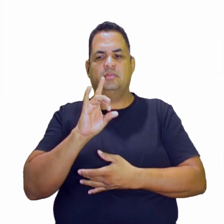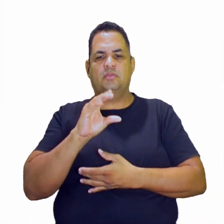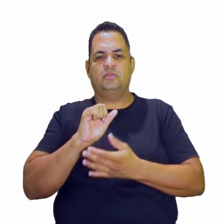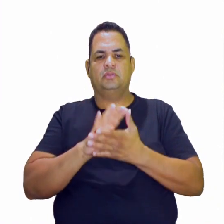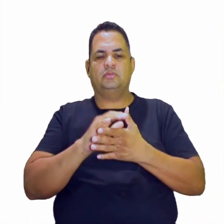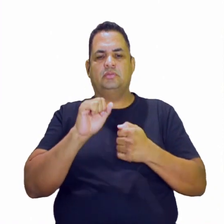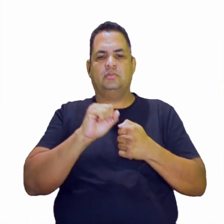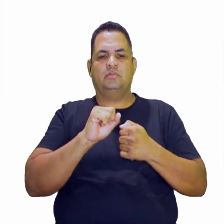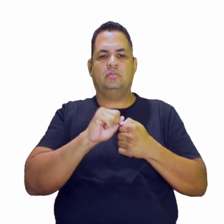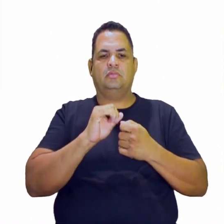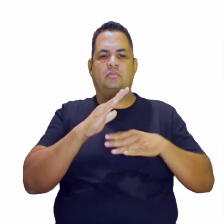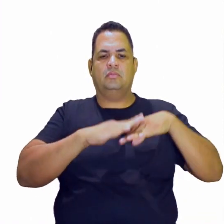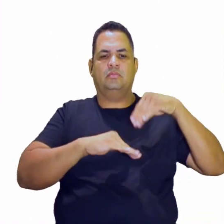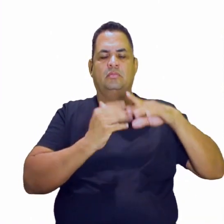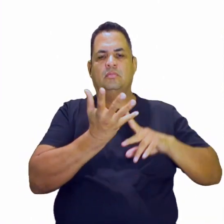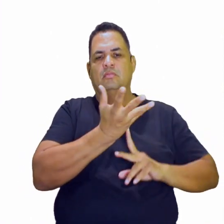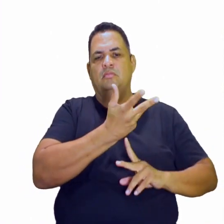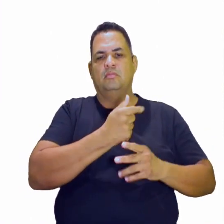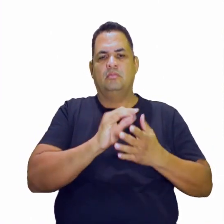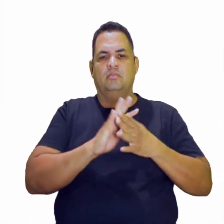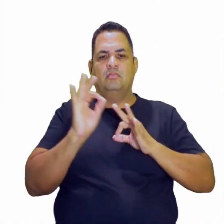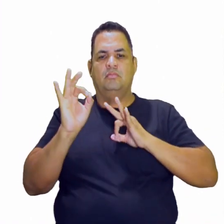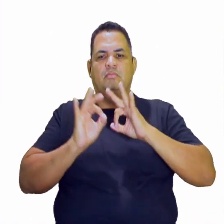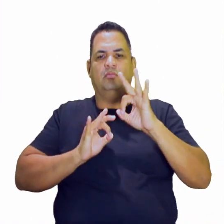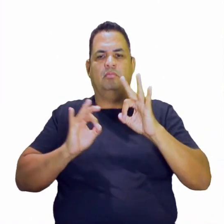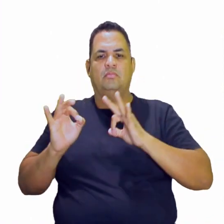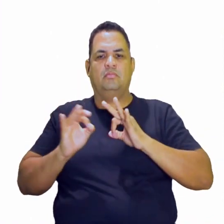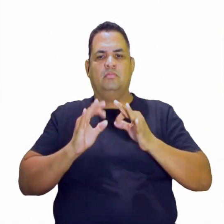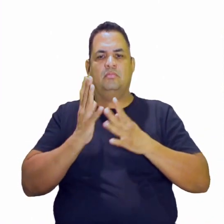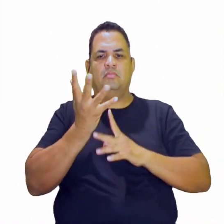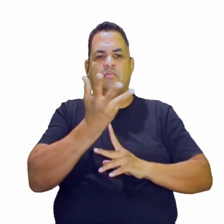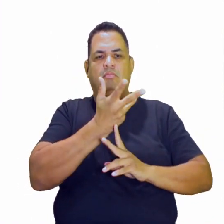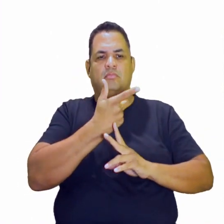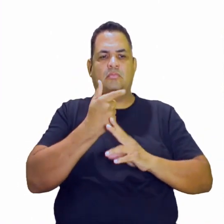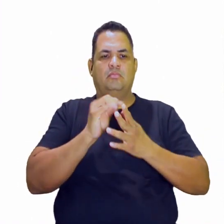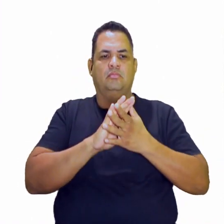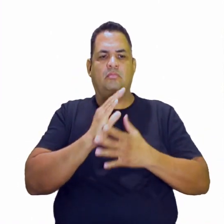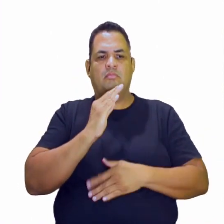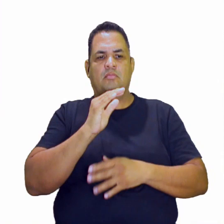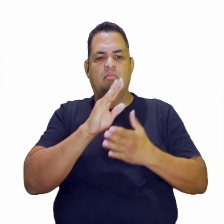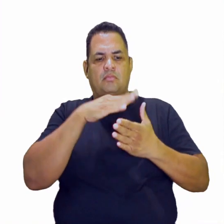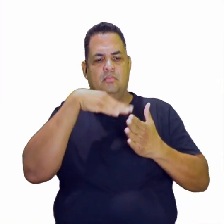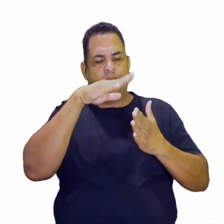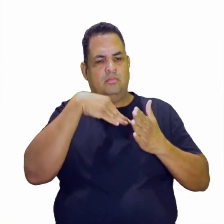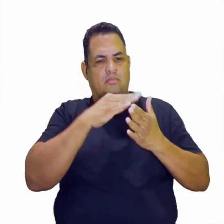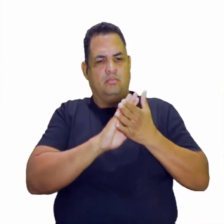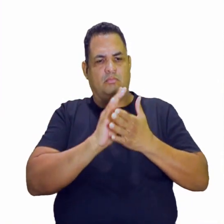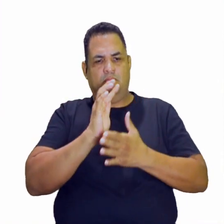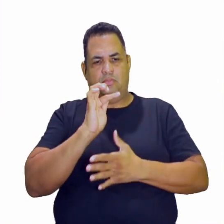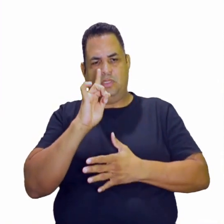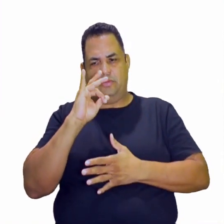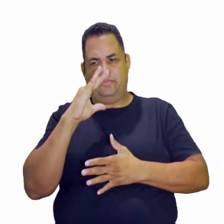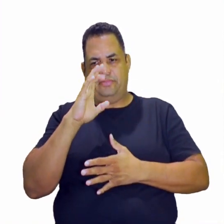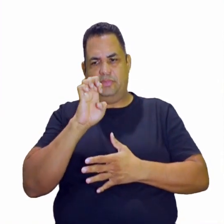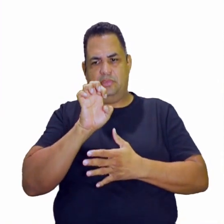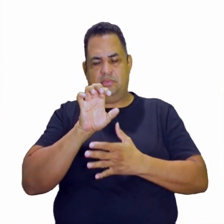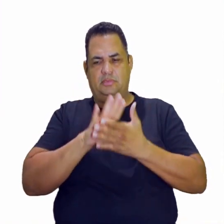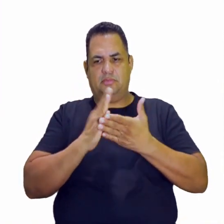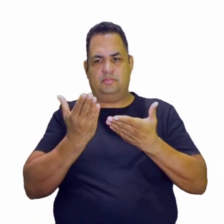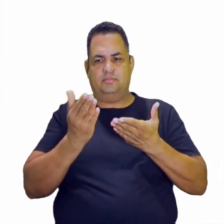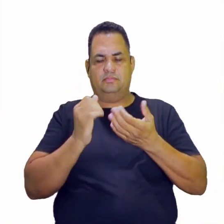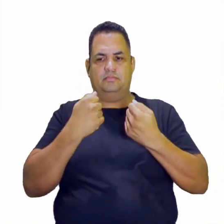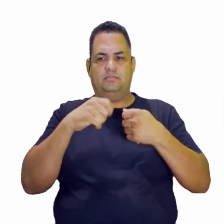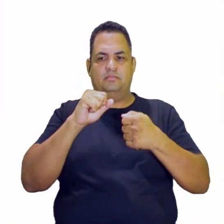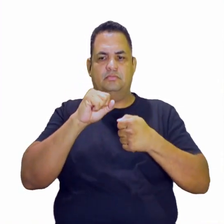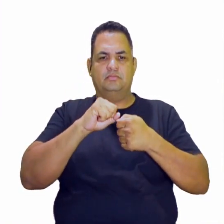por artistas, como também performances artísticas, grafite. Essas intervenções aí podem